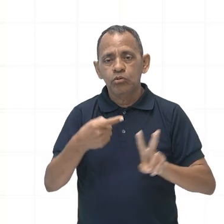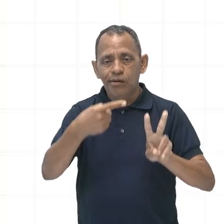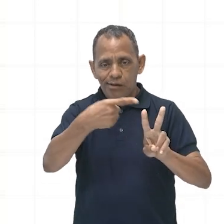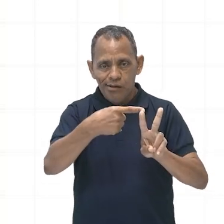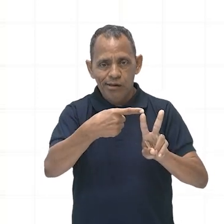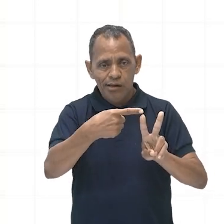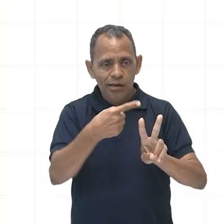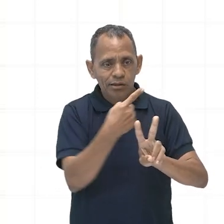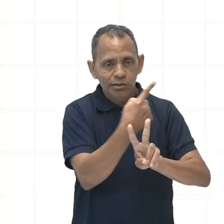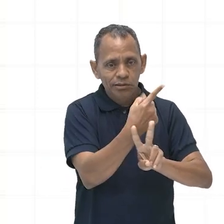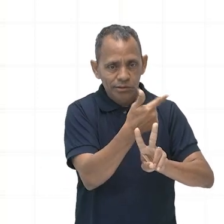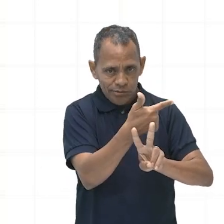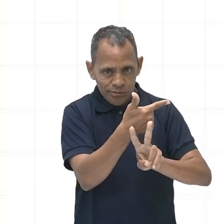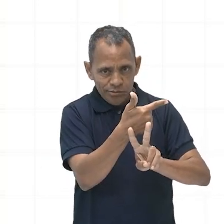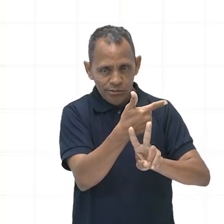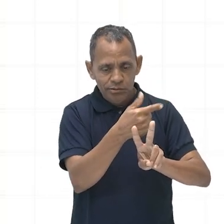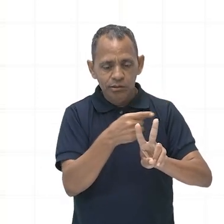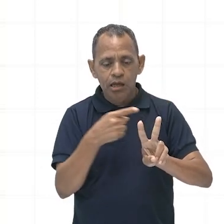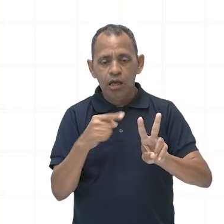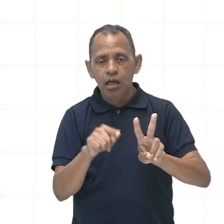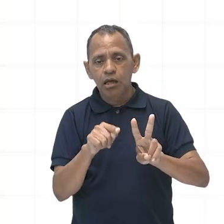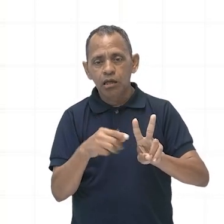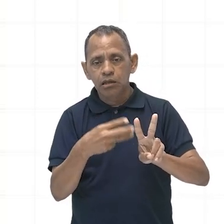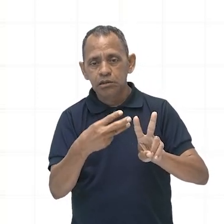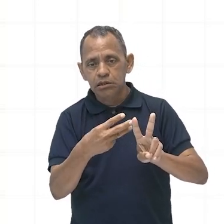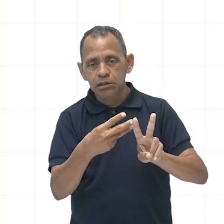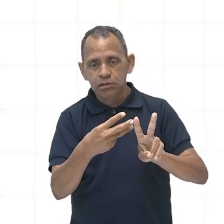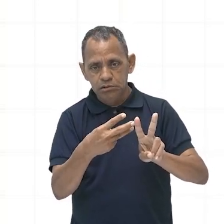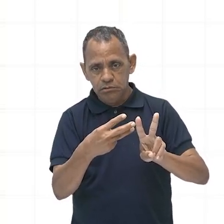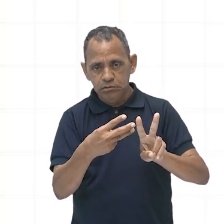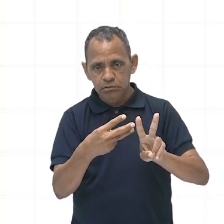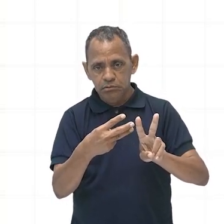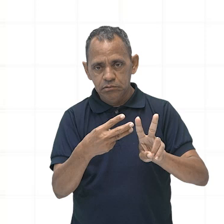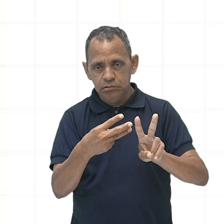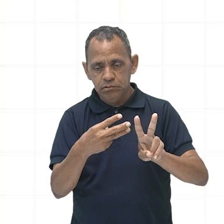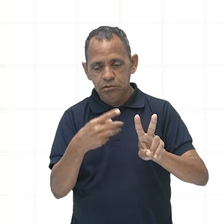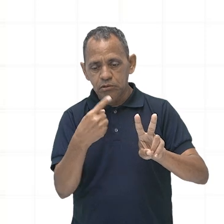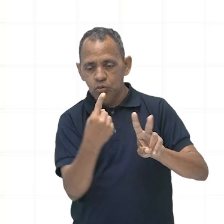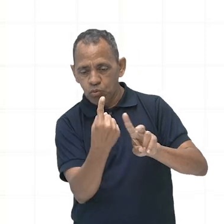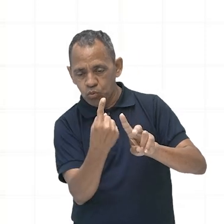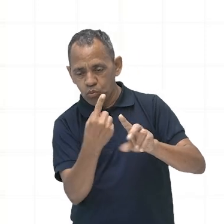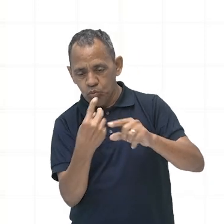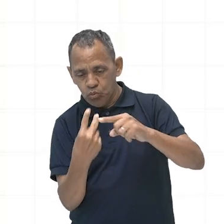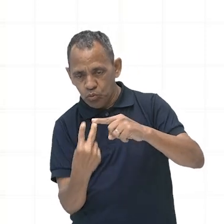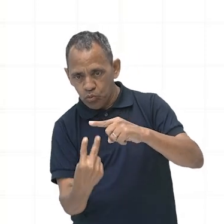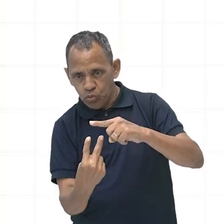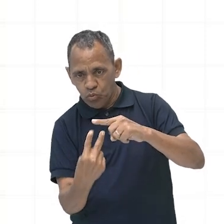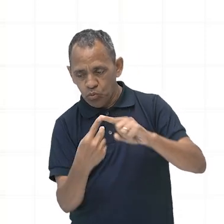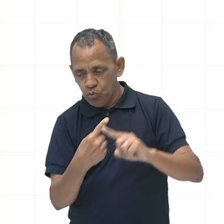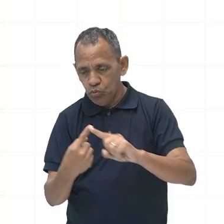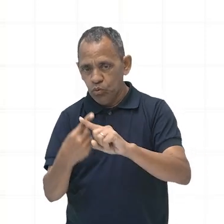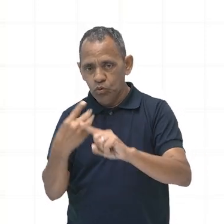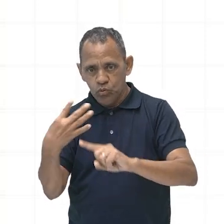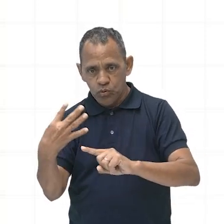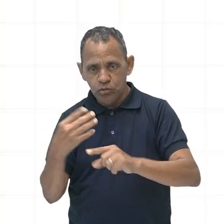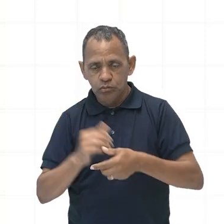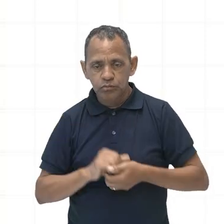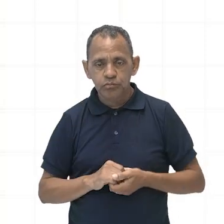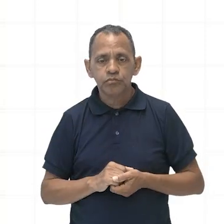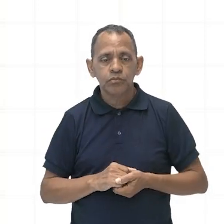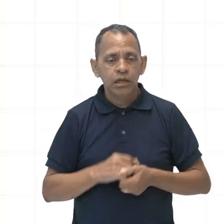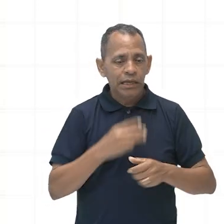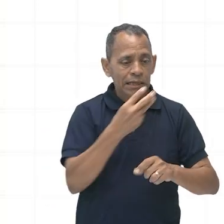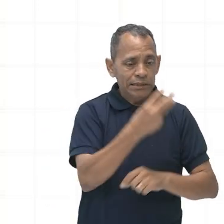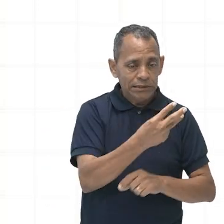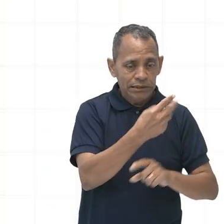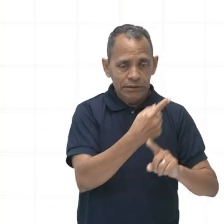raiz décima segunda de 3 meios vezes 4. 3 vezes 4, 12,